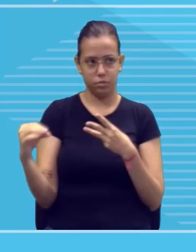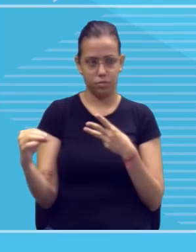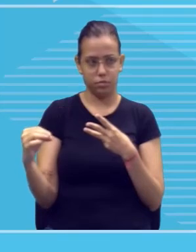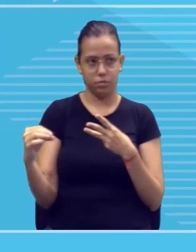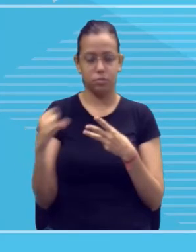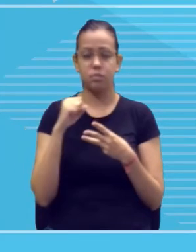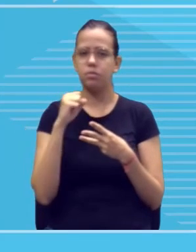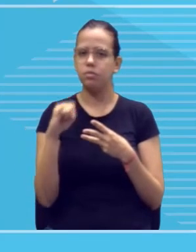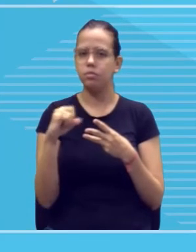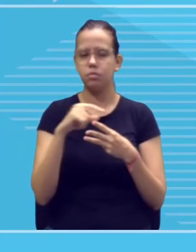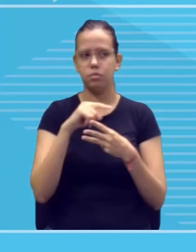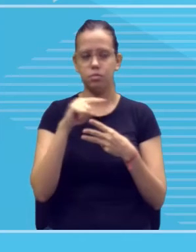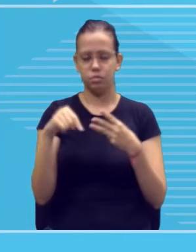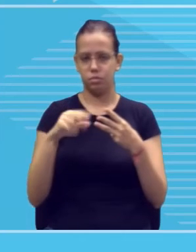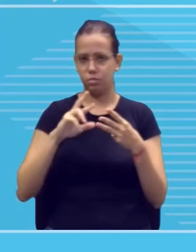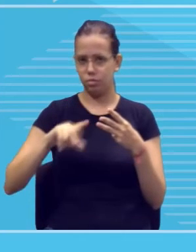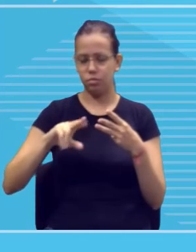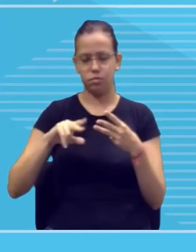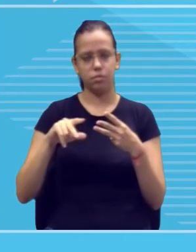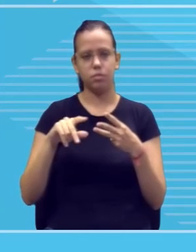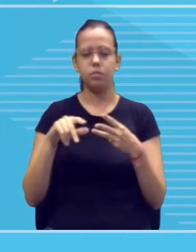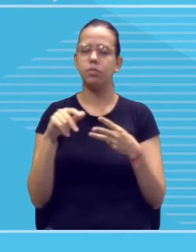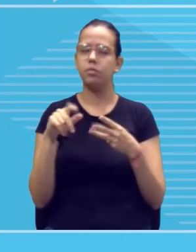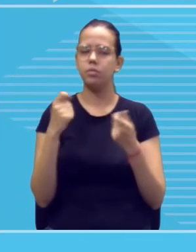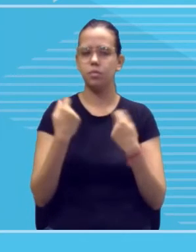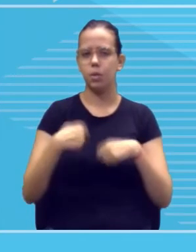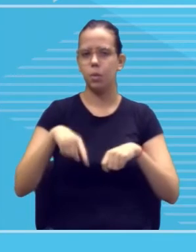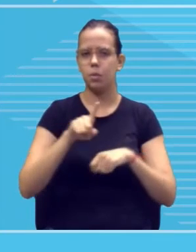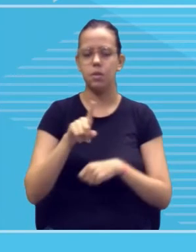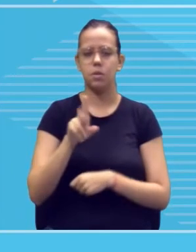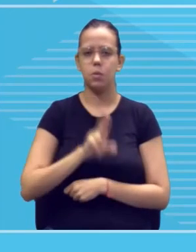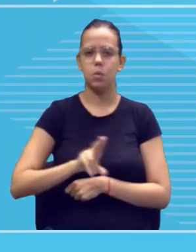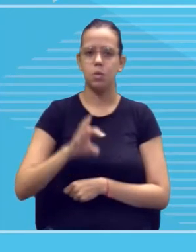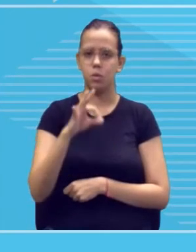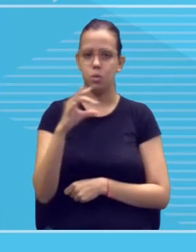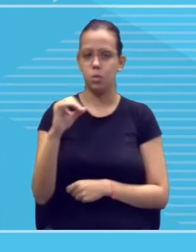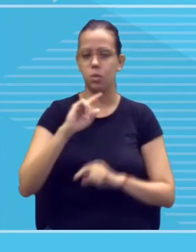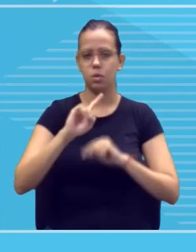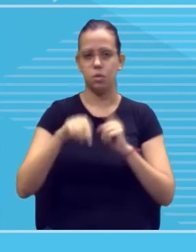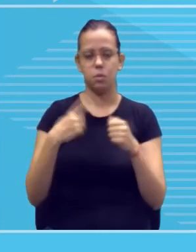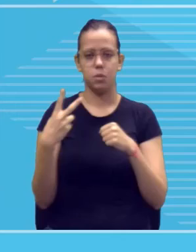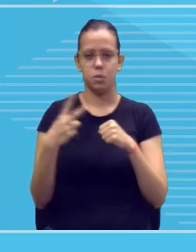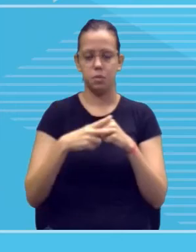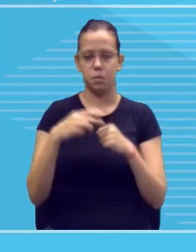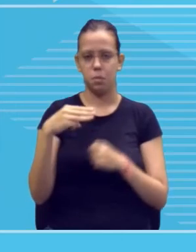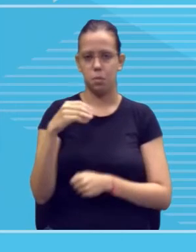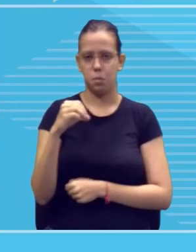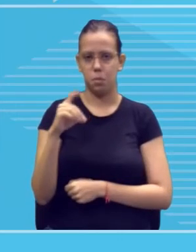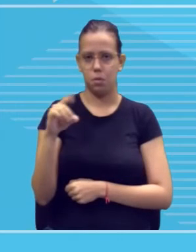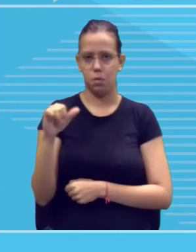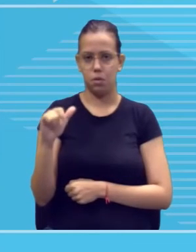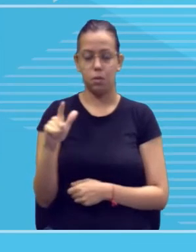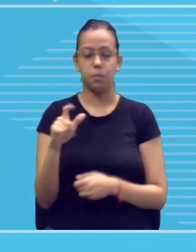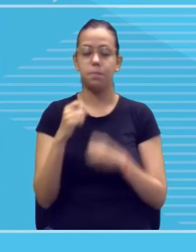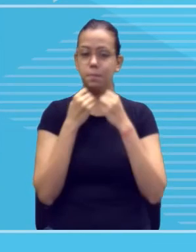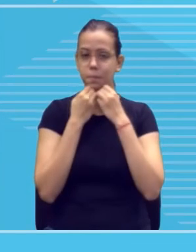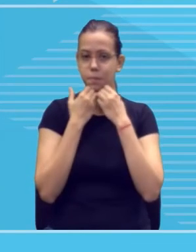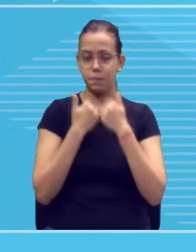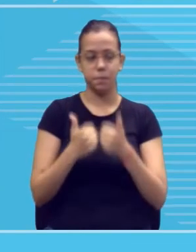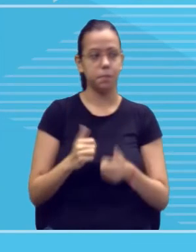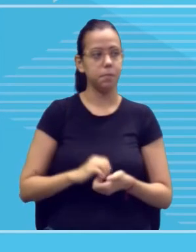tirando esses três jamais coloque til depois do seu verbo modal show de bola galerinha